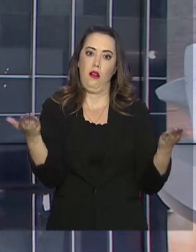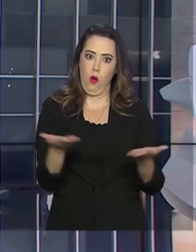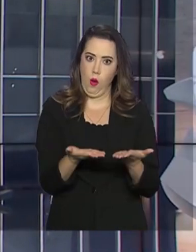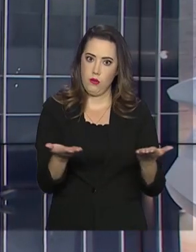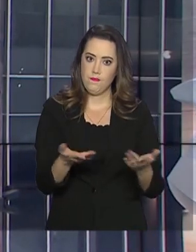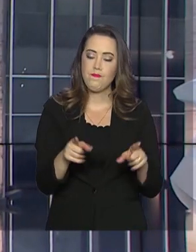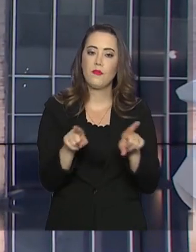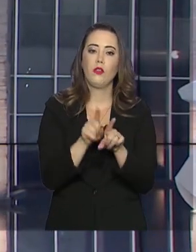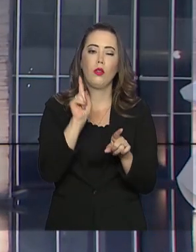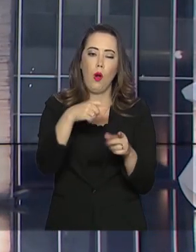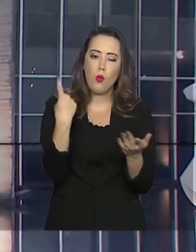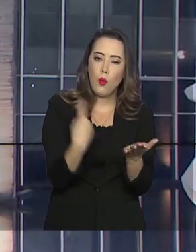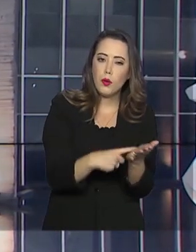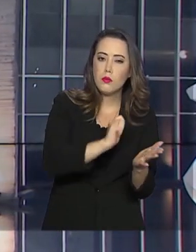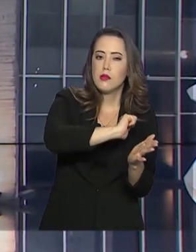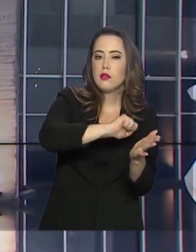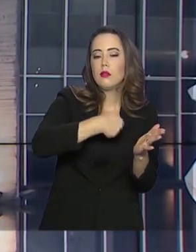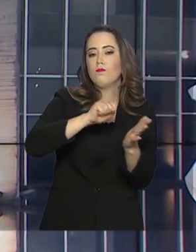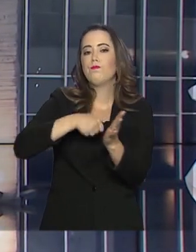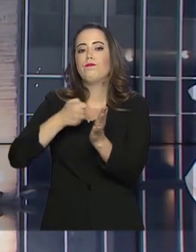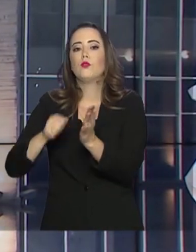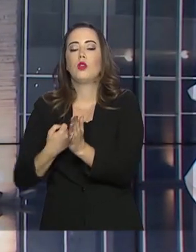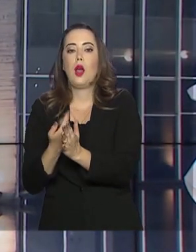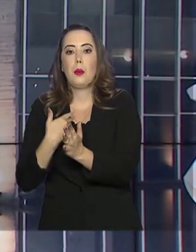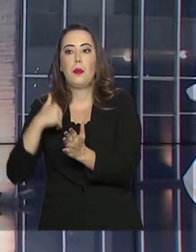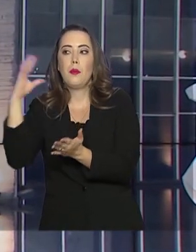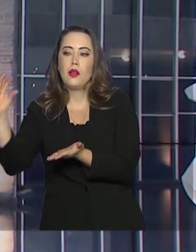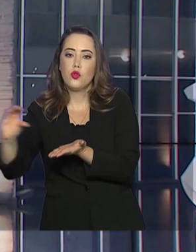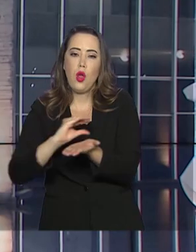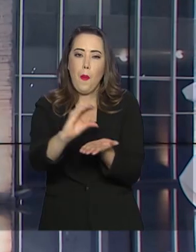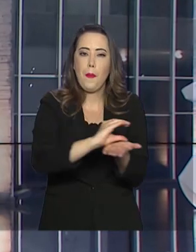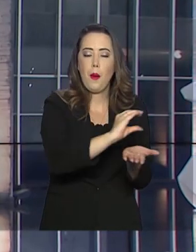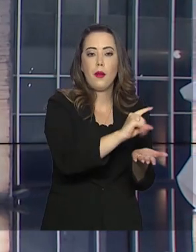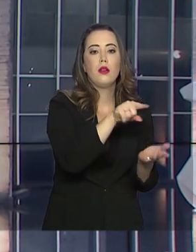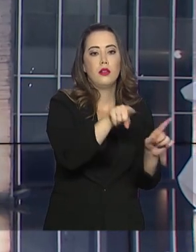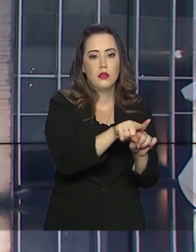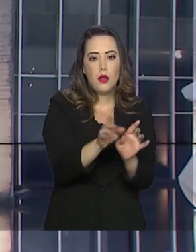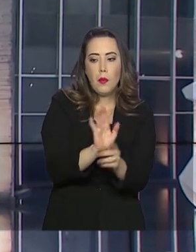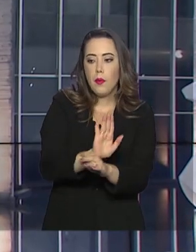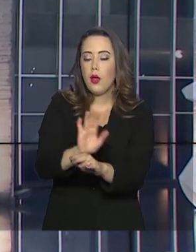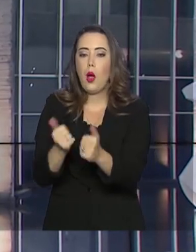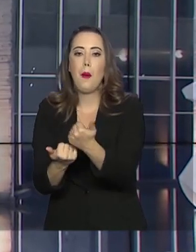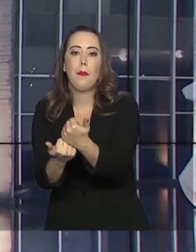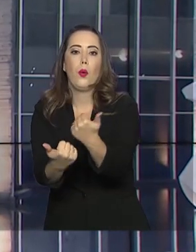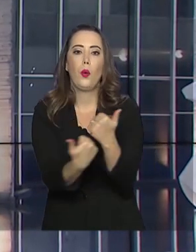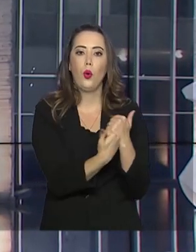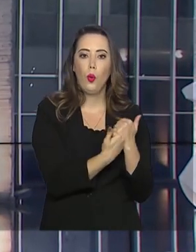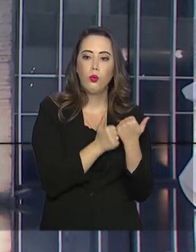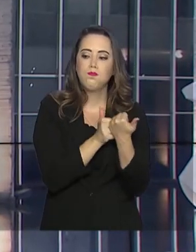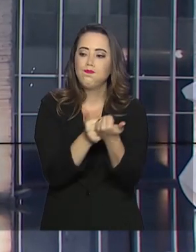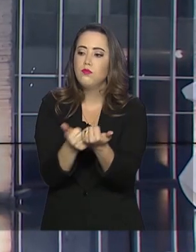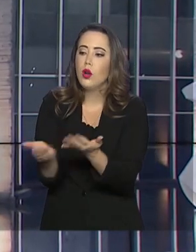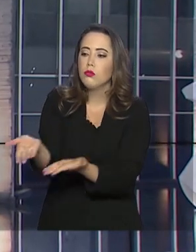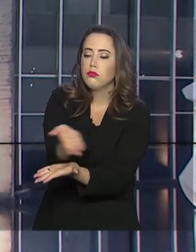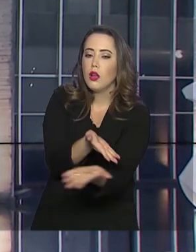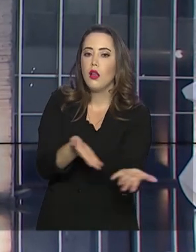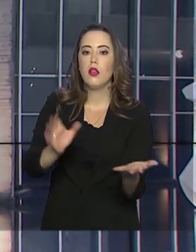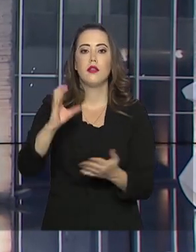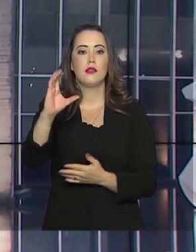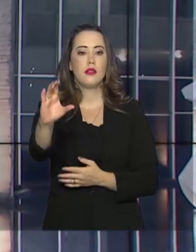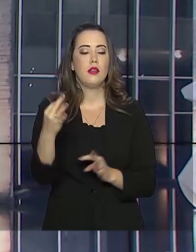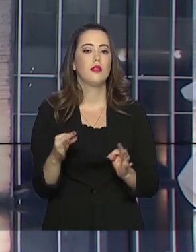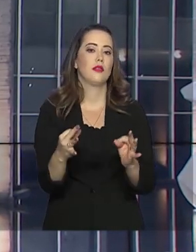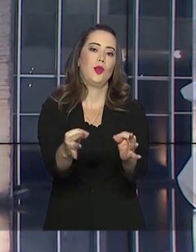devem ser assinados acordos para atrair investimentos além da cooperação técnica e ciência tecnologia e